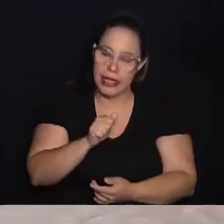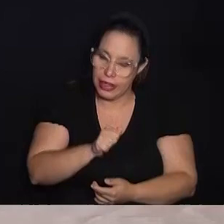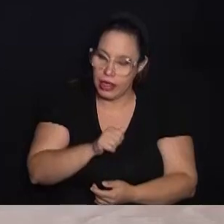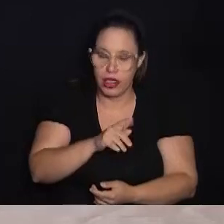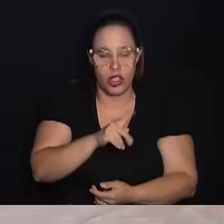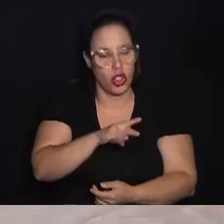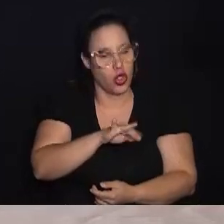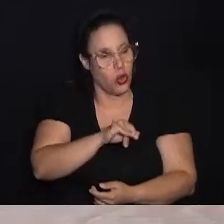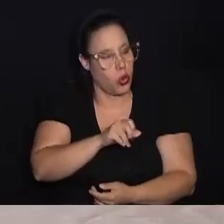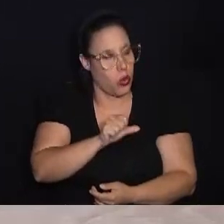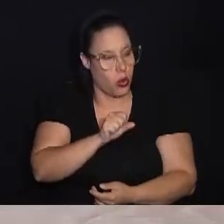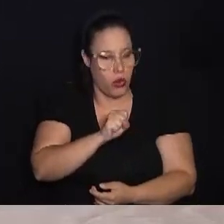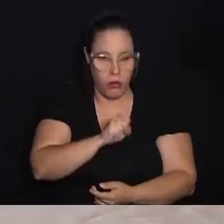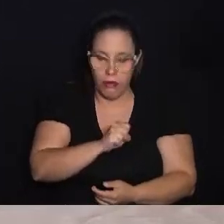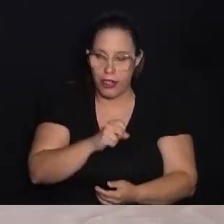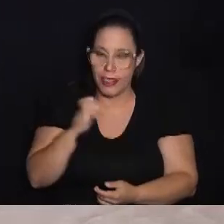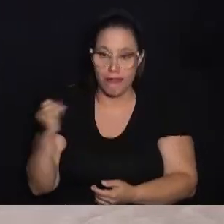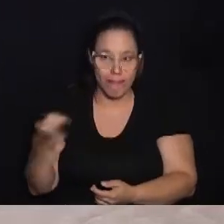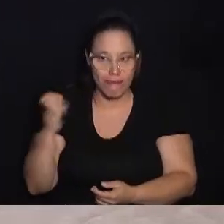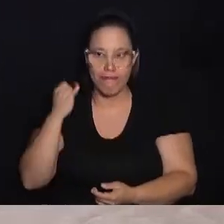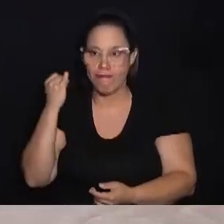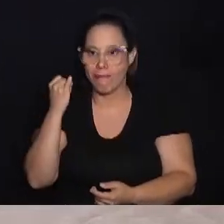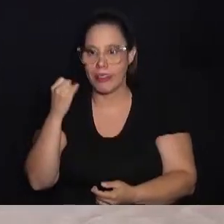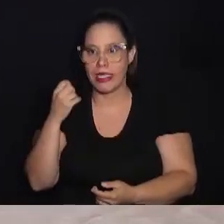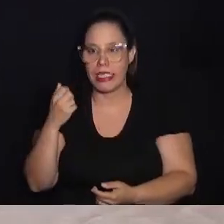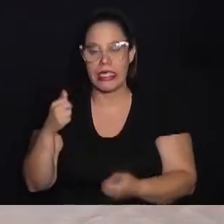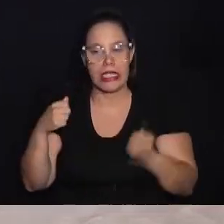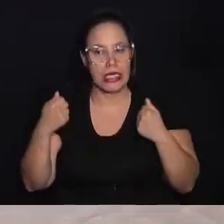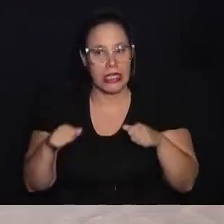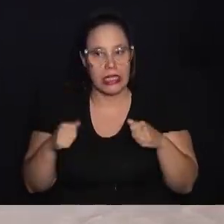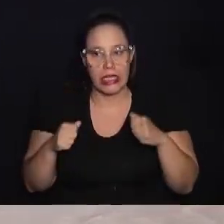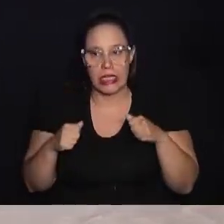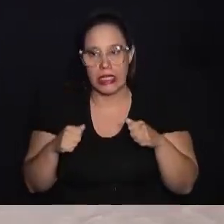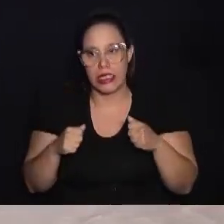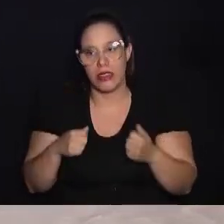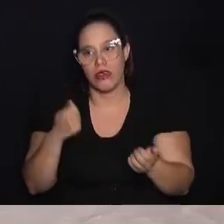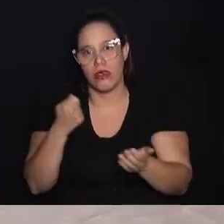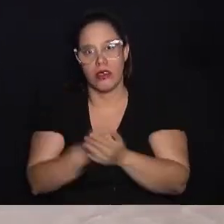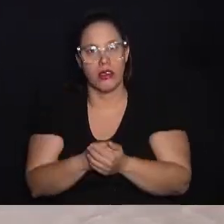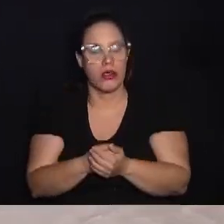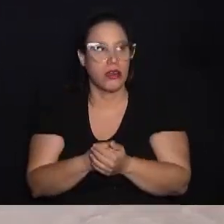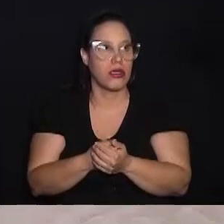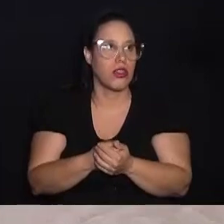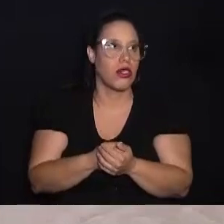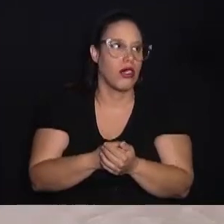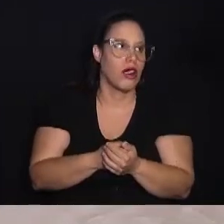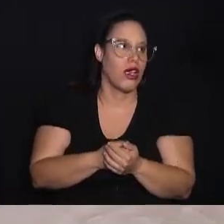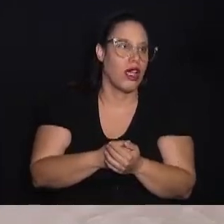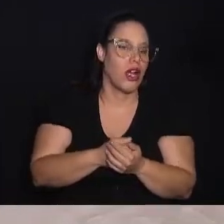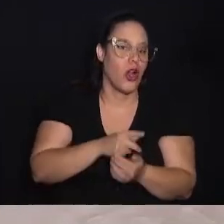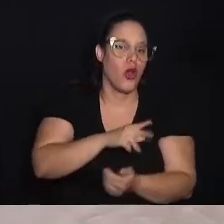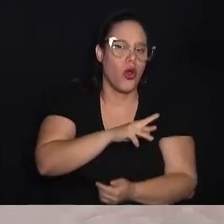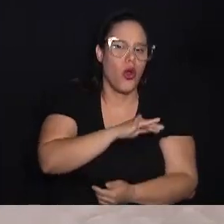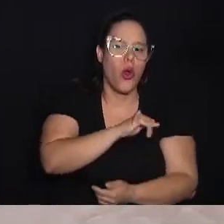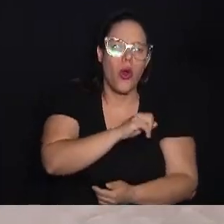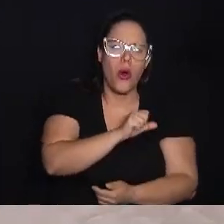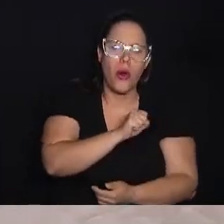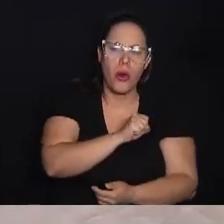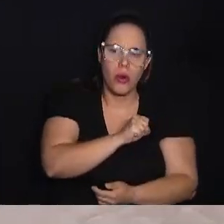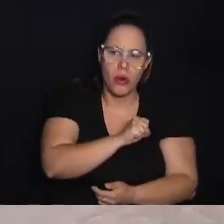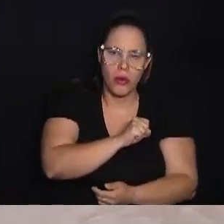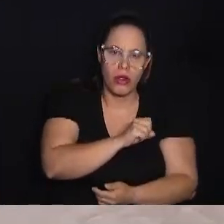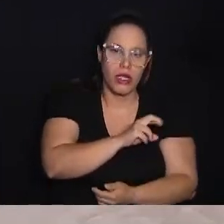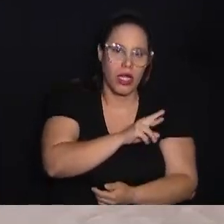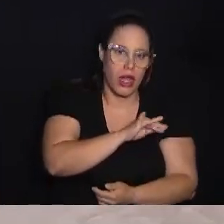para as pessoas não comprarem coisas desnecessárias e não gastarem a mais. Fazer compras no atacado. Se a pessoa tiver condições,